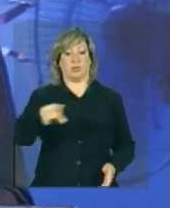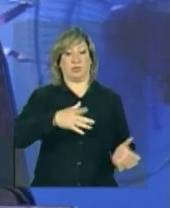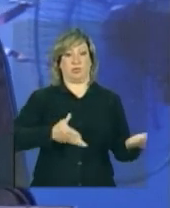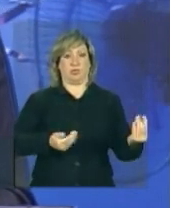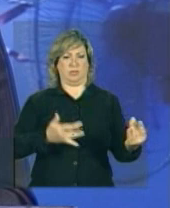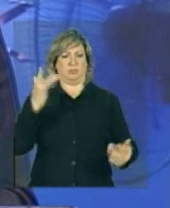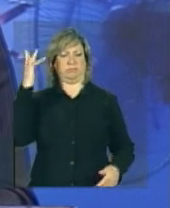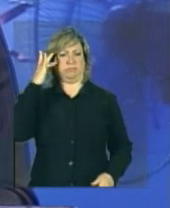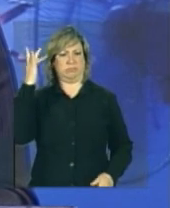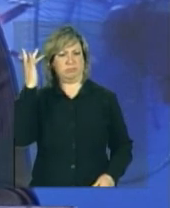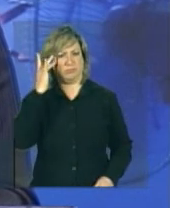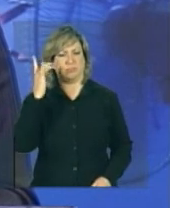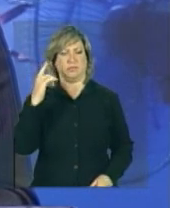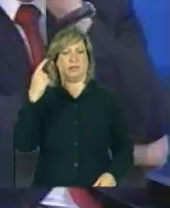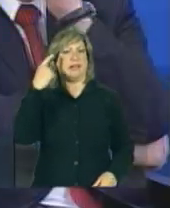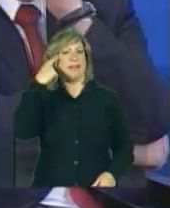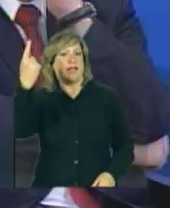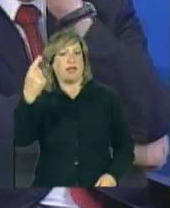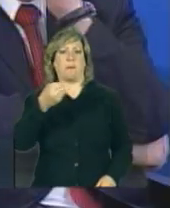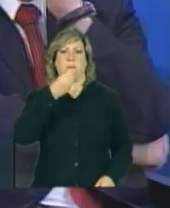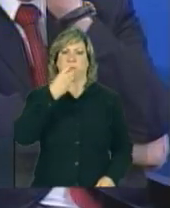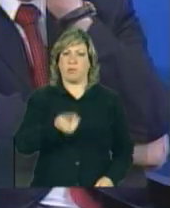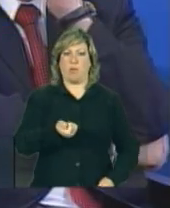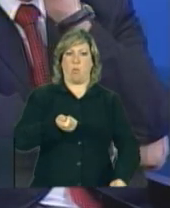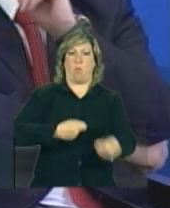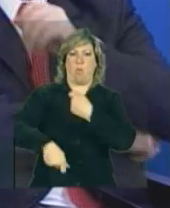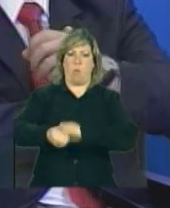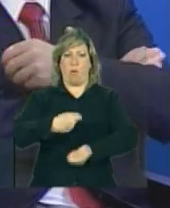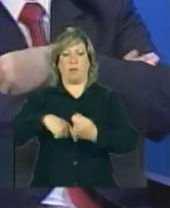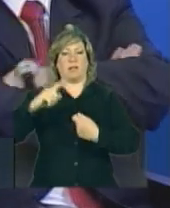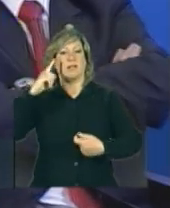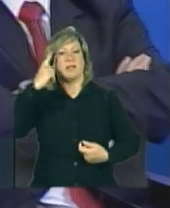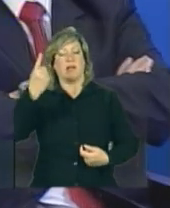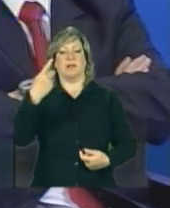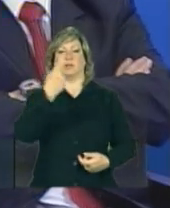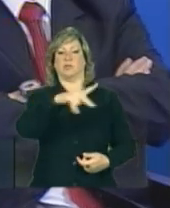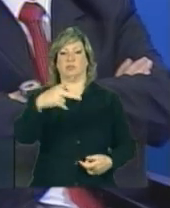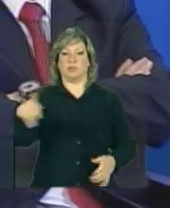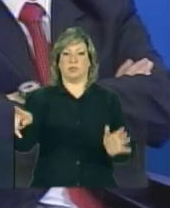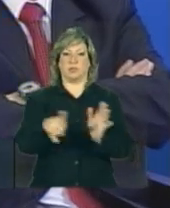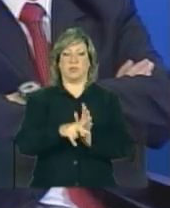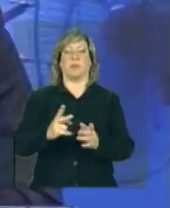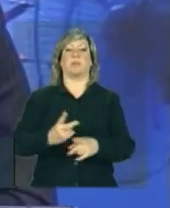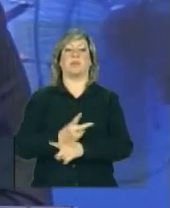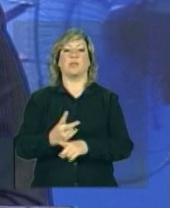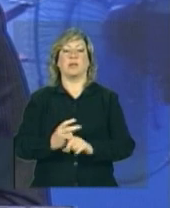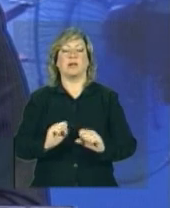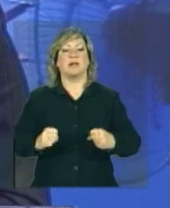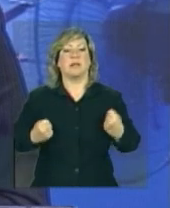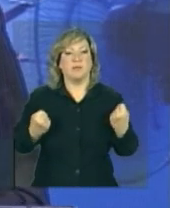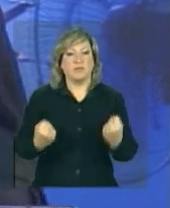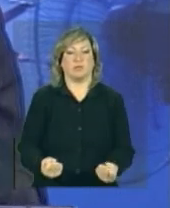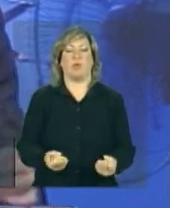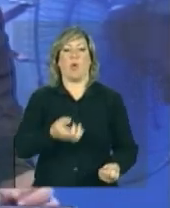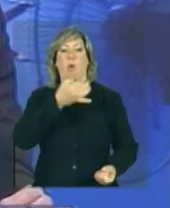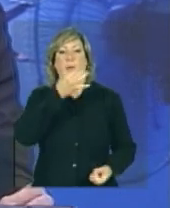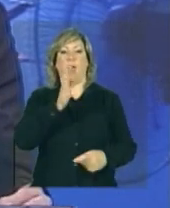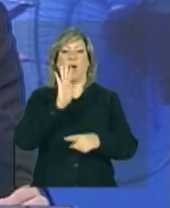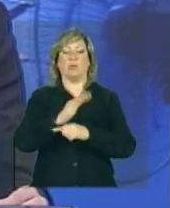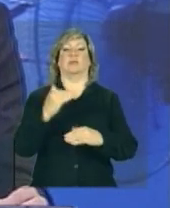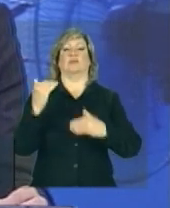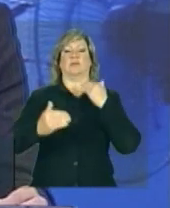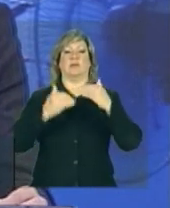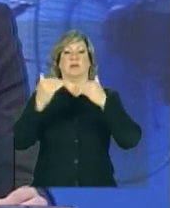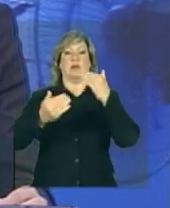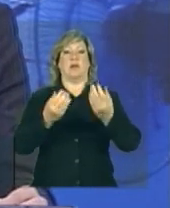jovens arrojados, empreendedores, que buscam, através das suas ideias e da sua dedicação, proposta para o